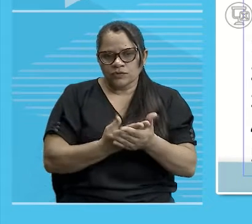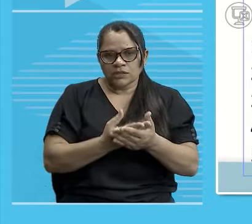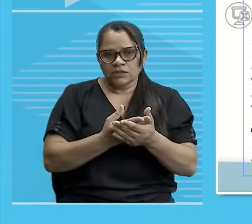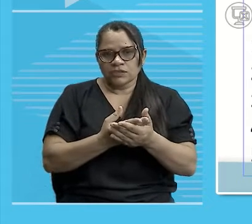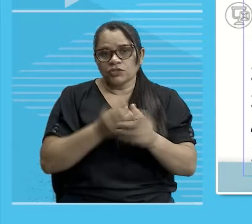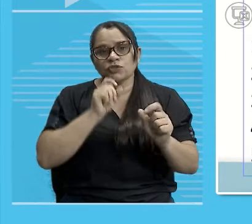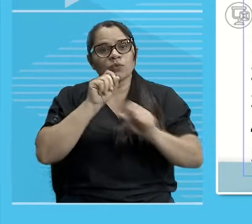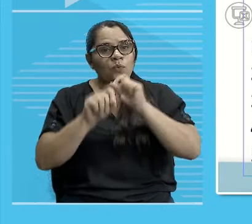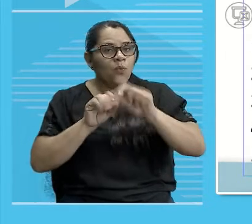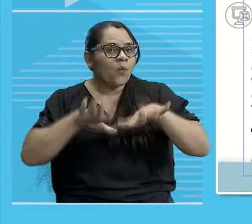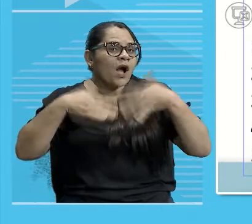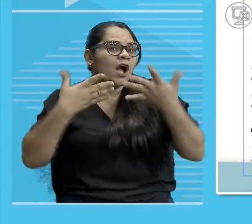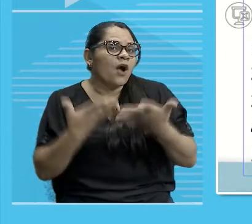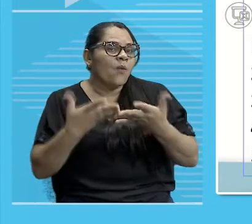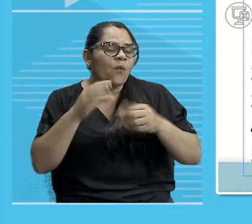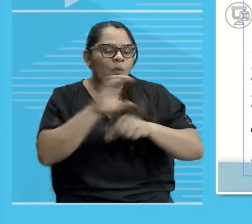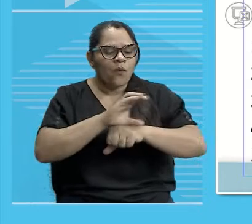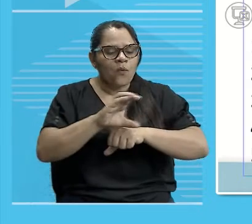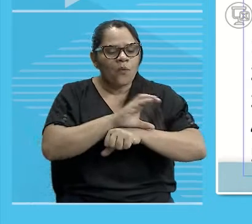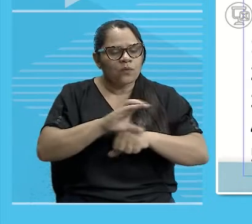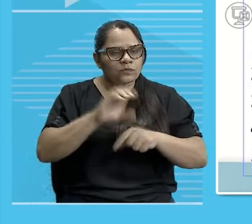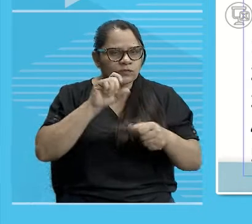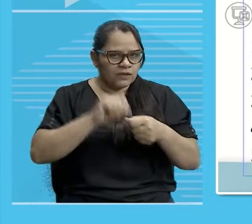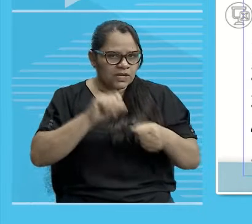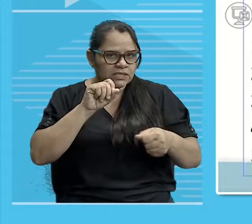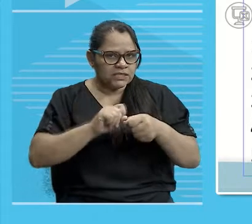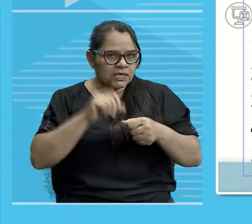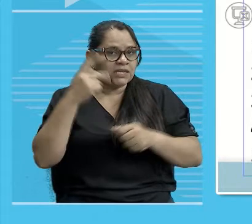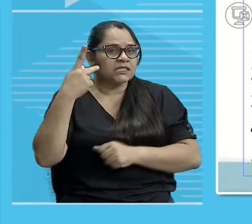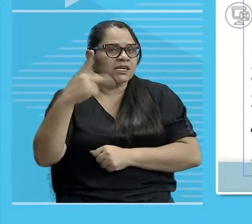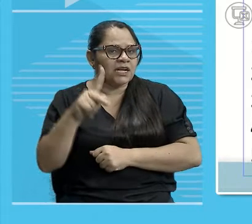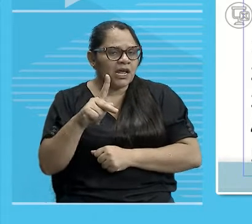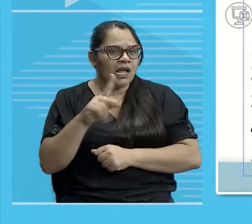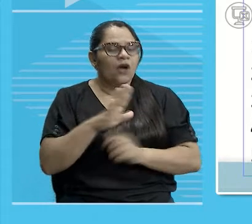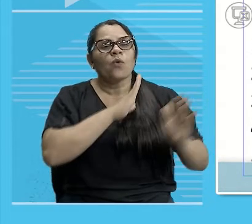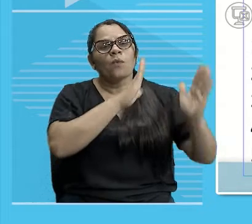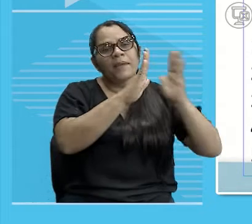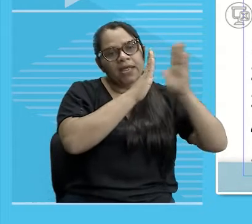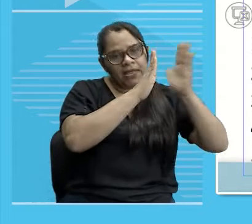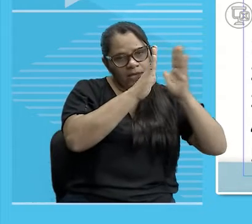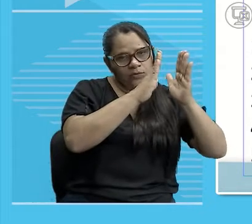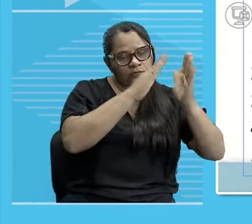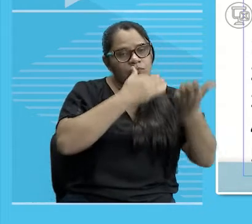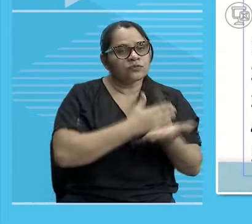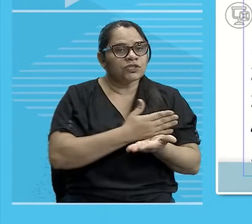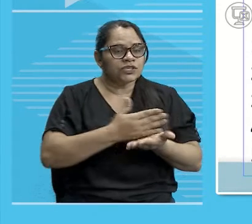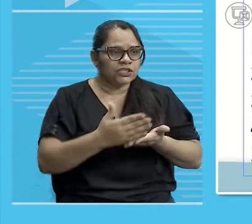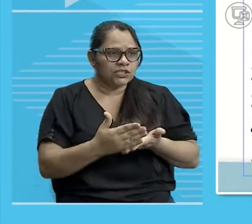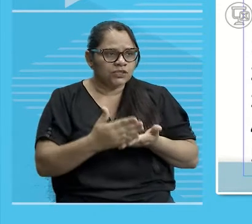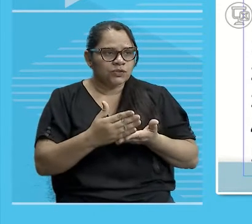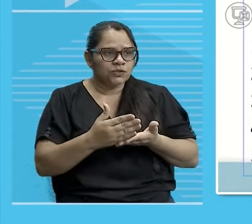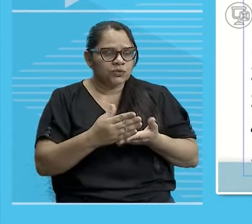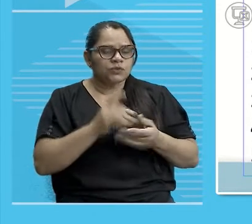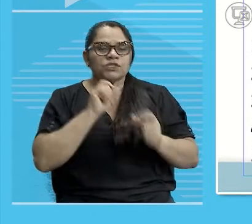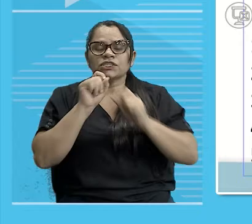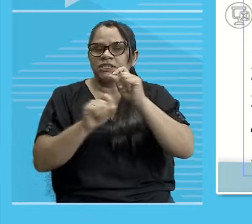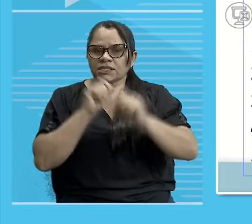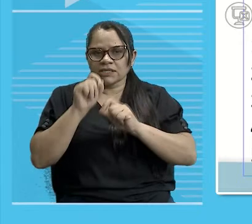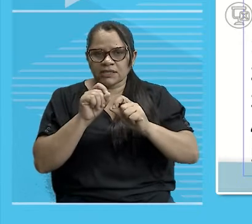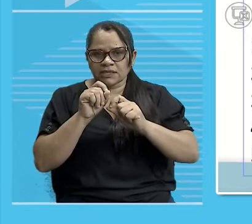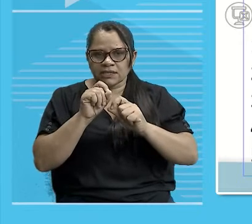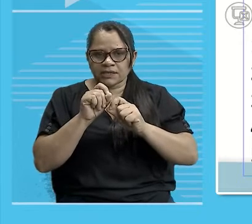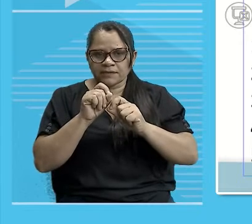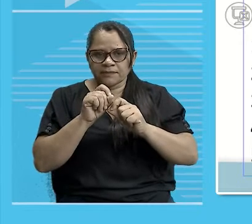que curso fazer será a fase o início da fase né digamos assim